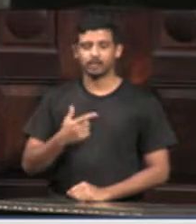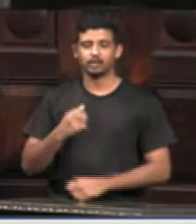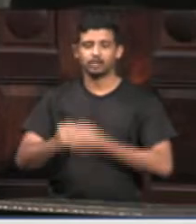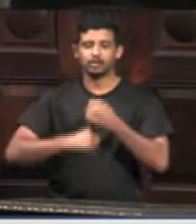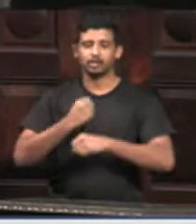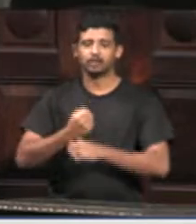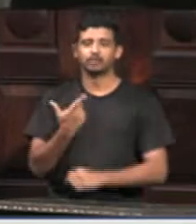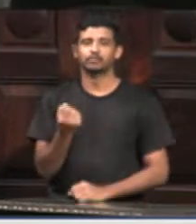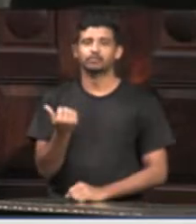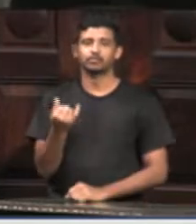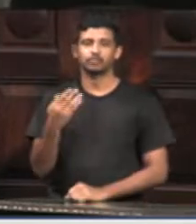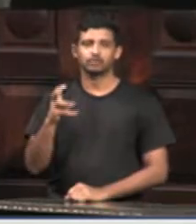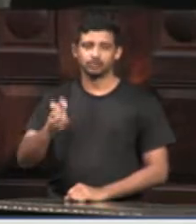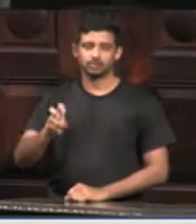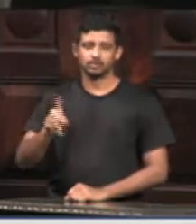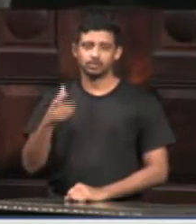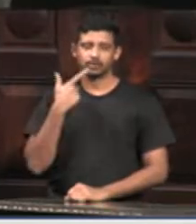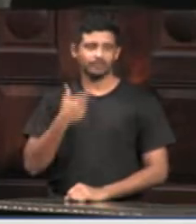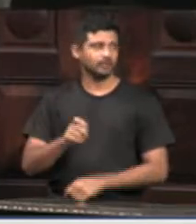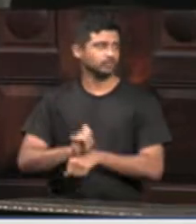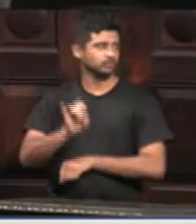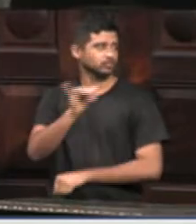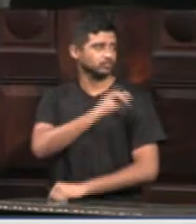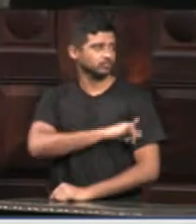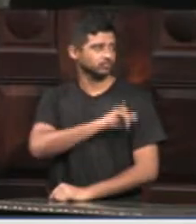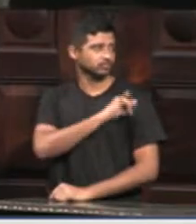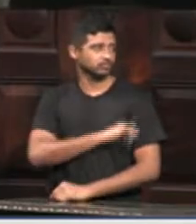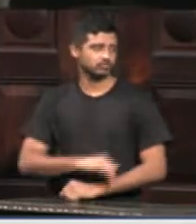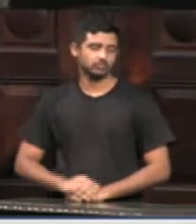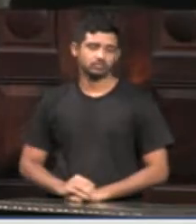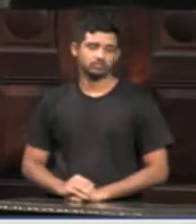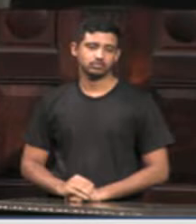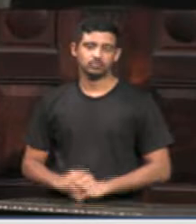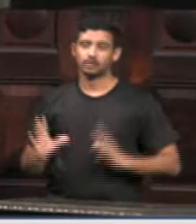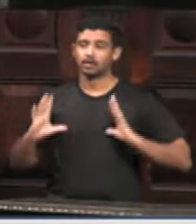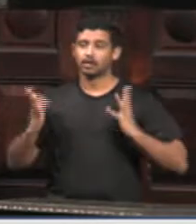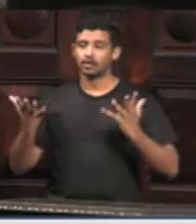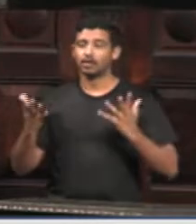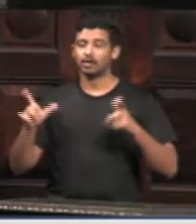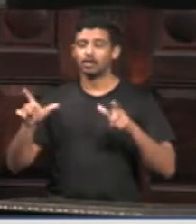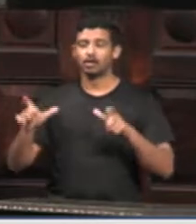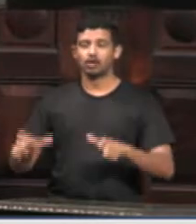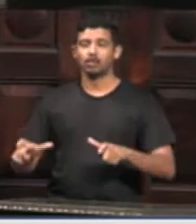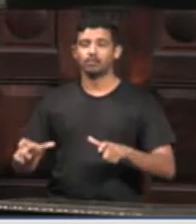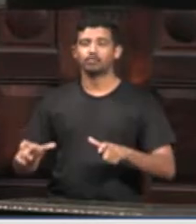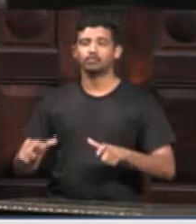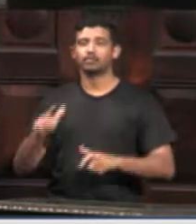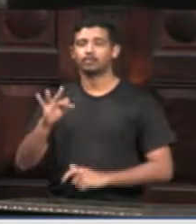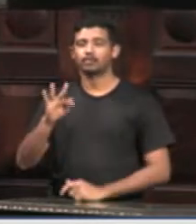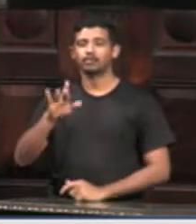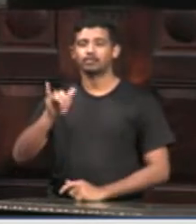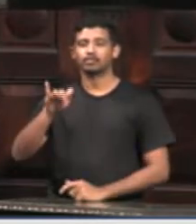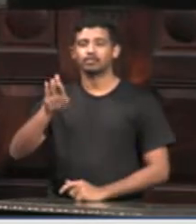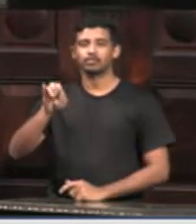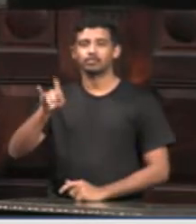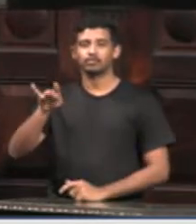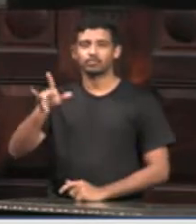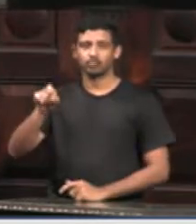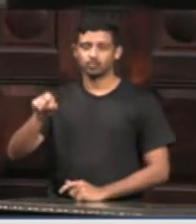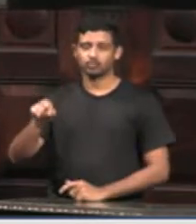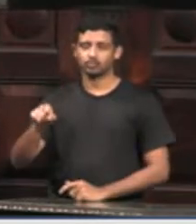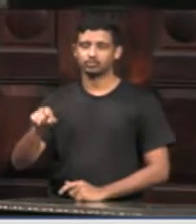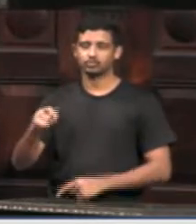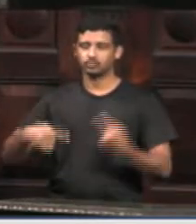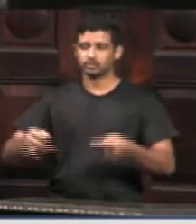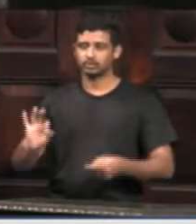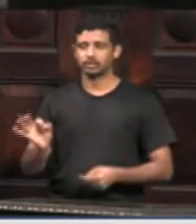no calendário de datas comemorativas do Estado do Rio de Janeiro, Festival da Truta, realizado no município de Friburgo. Em discussão, não havendo que queira discutir, encerra a